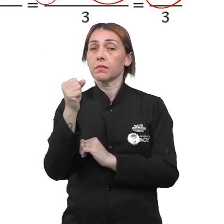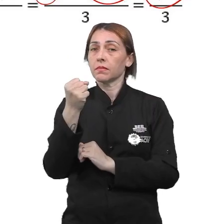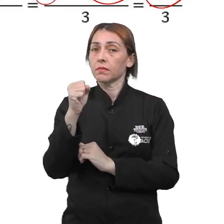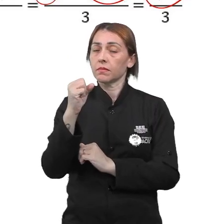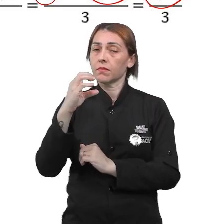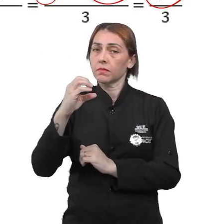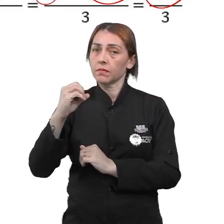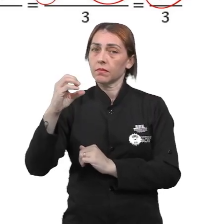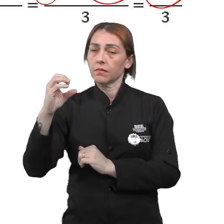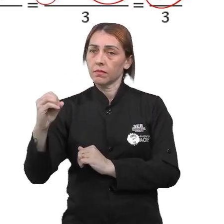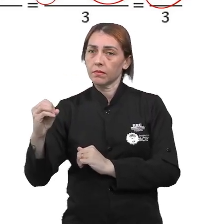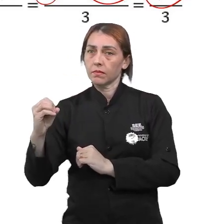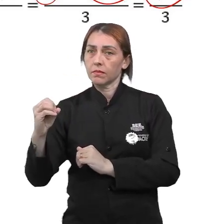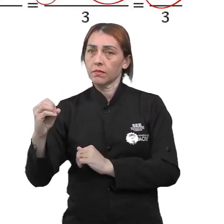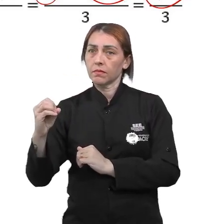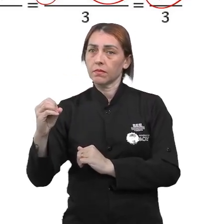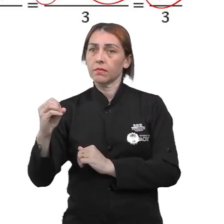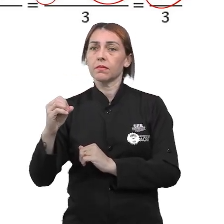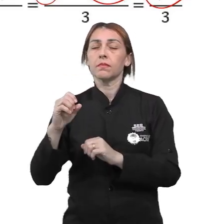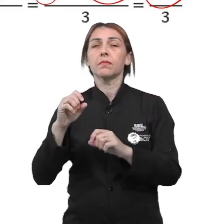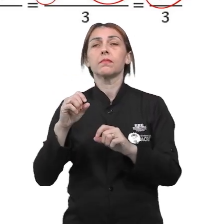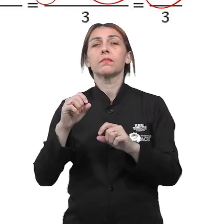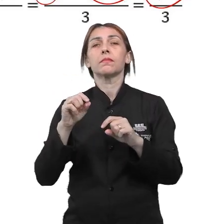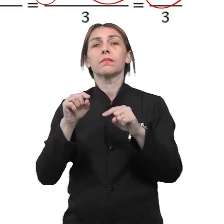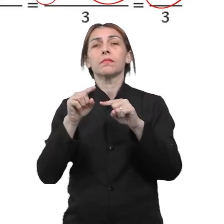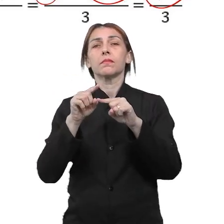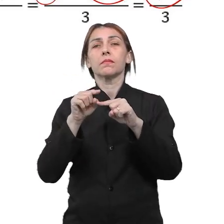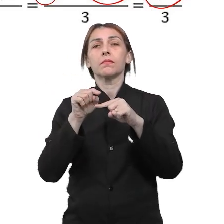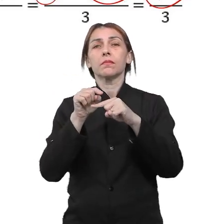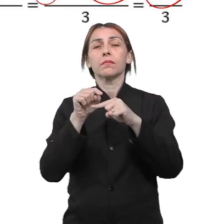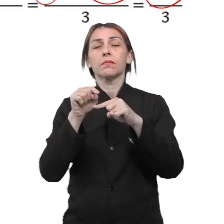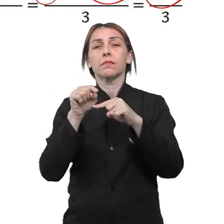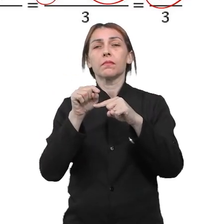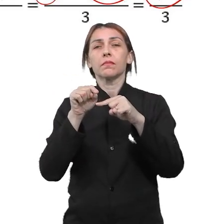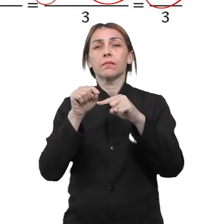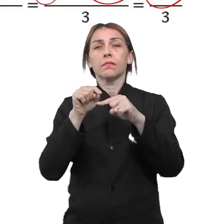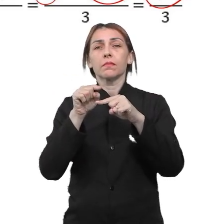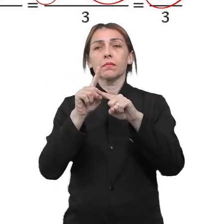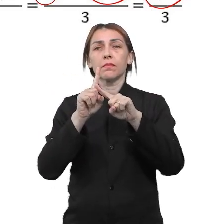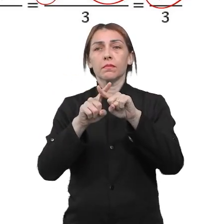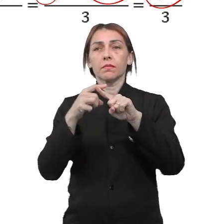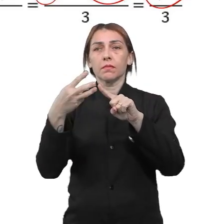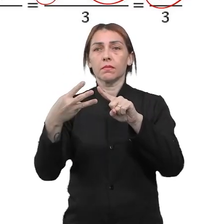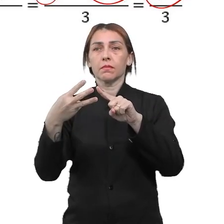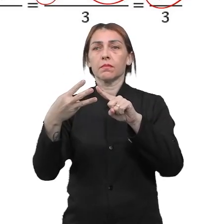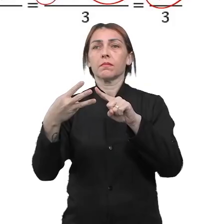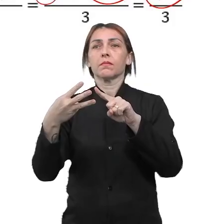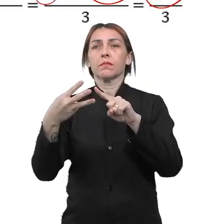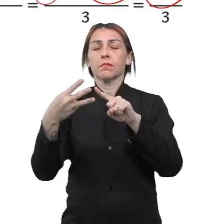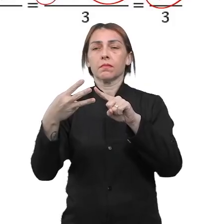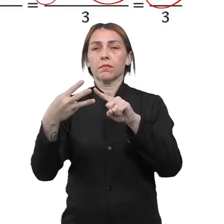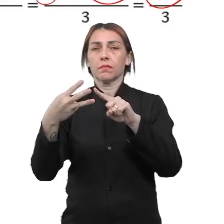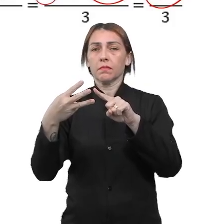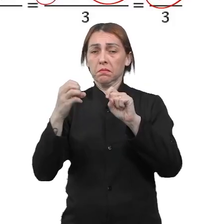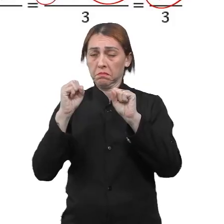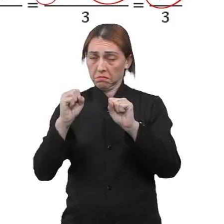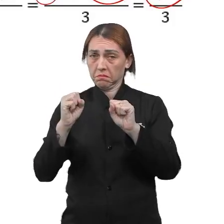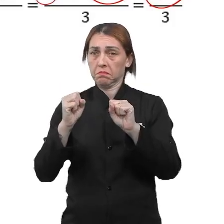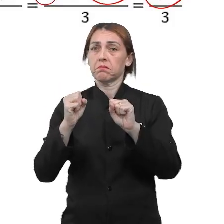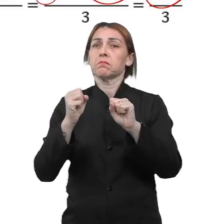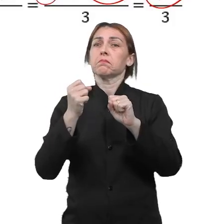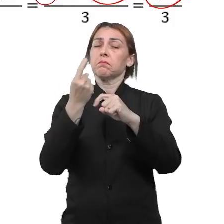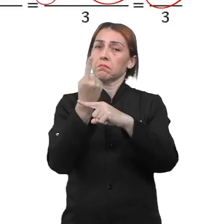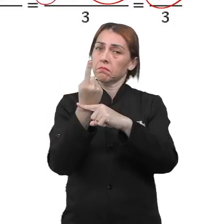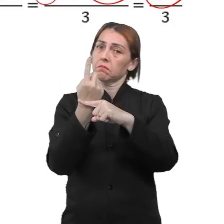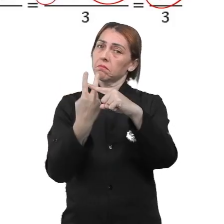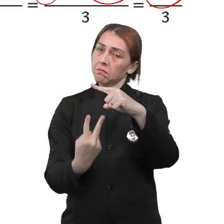800 e aqui eu tenho 3 dividido por 0,5. Eu posso ou não posso escrever meio como 1 sobre 2? Posso,